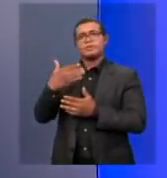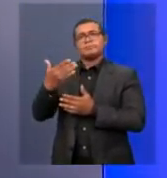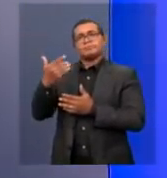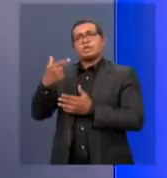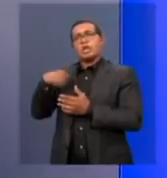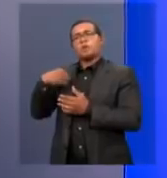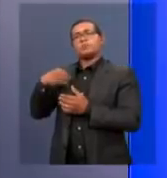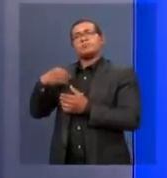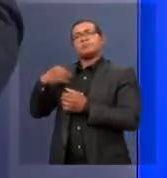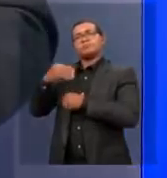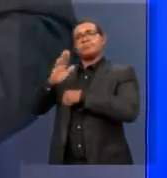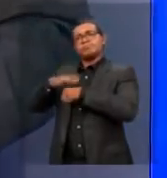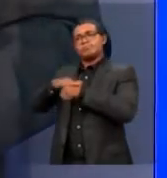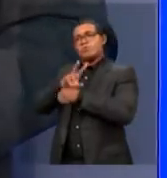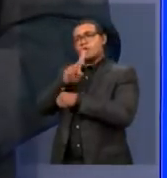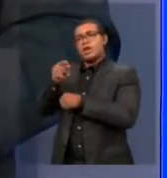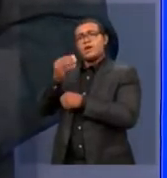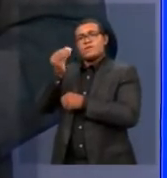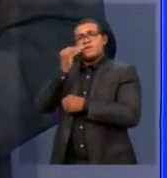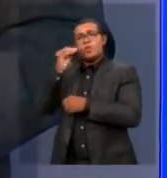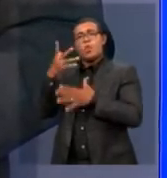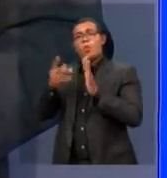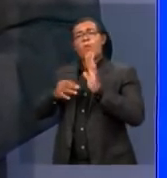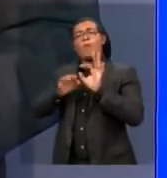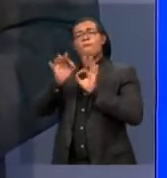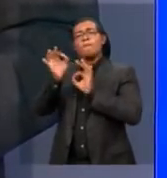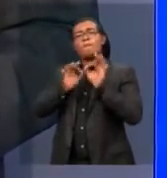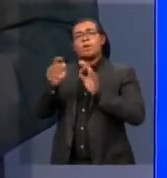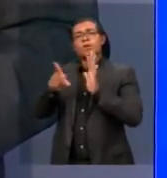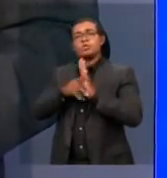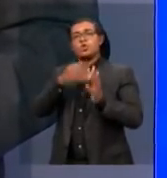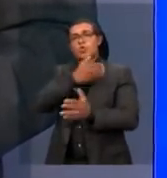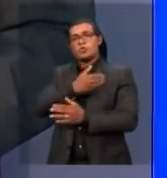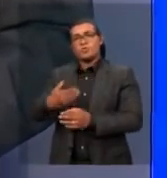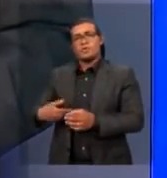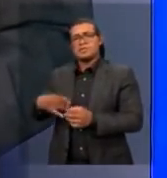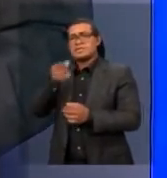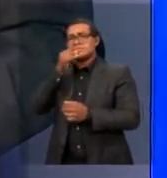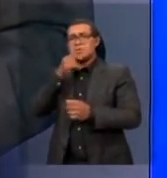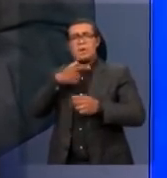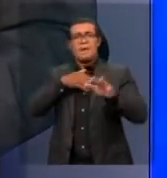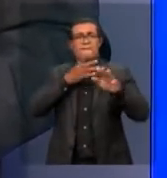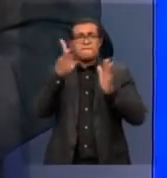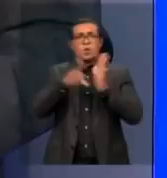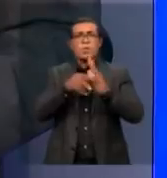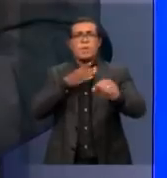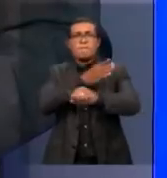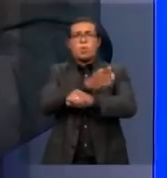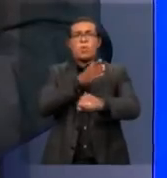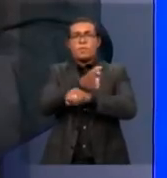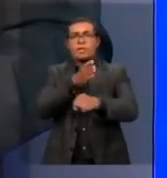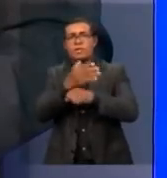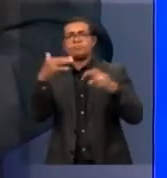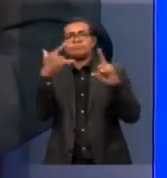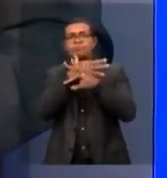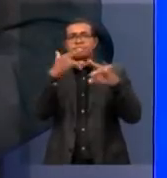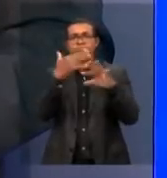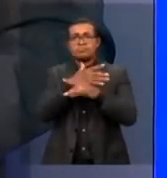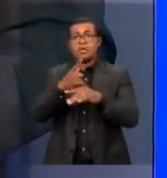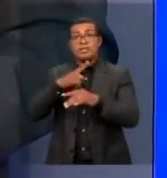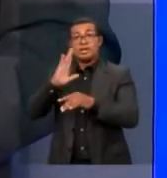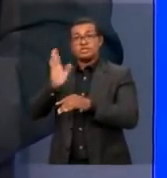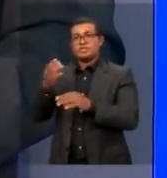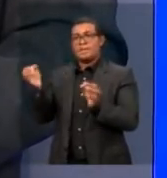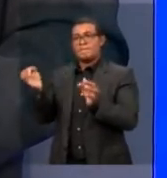lá e pegar o plano de governo quase tudo estava prometido mobilidade urbana que toda essa má essa mágica tá lá